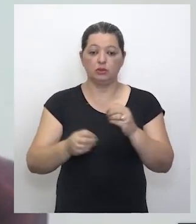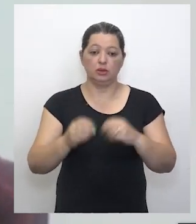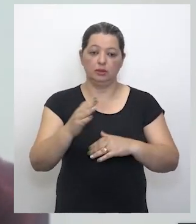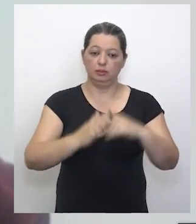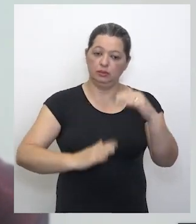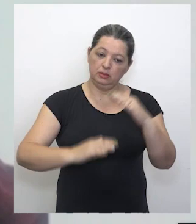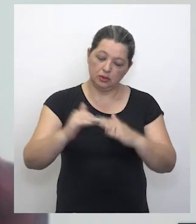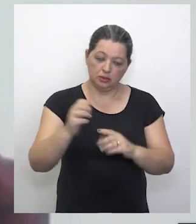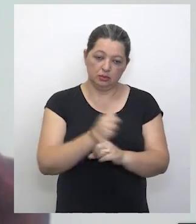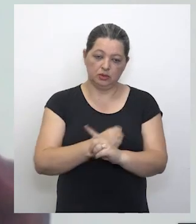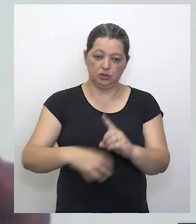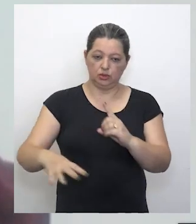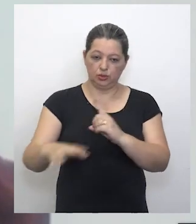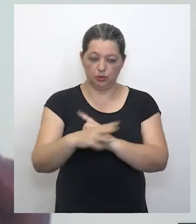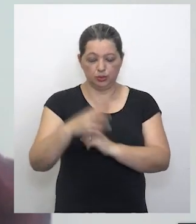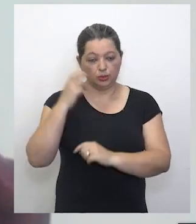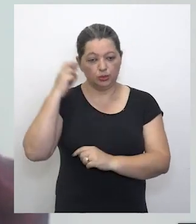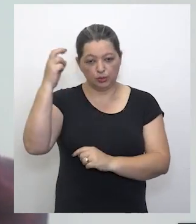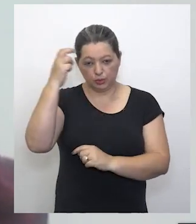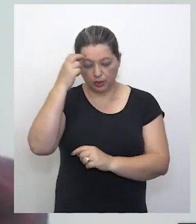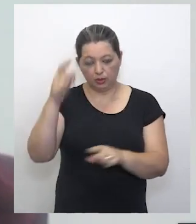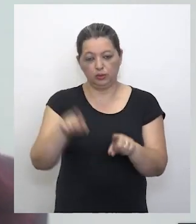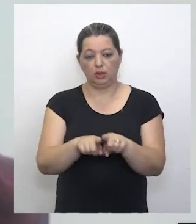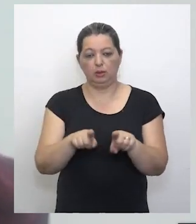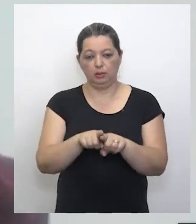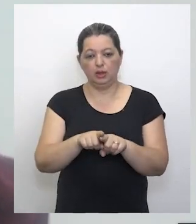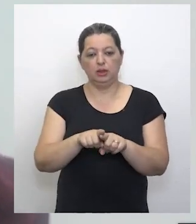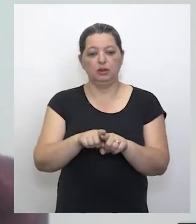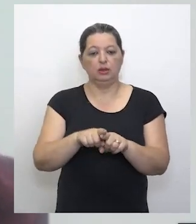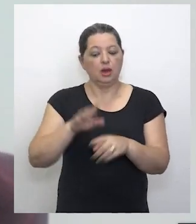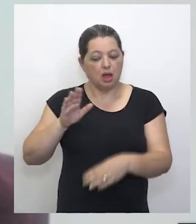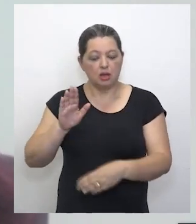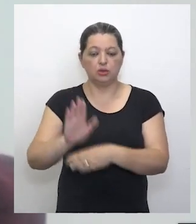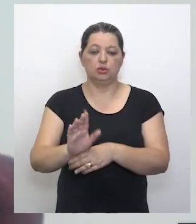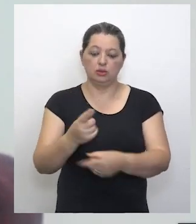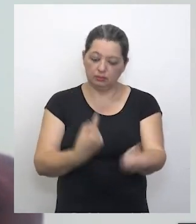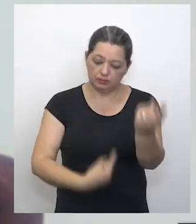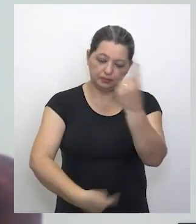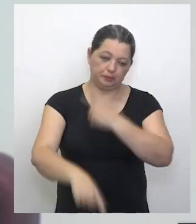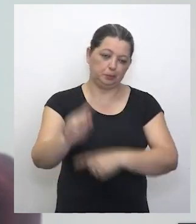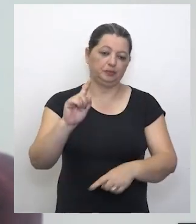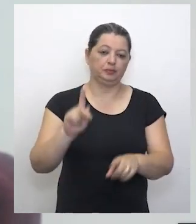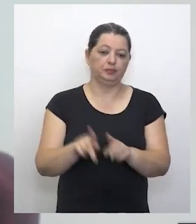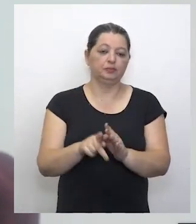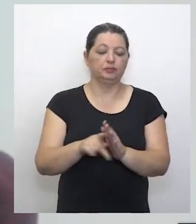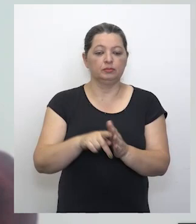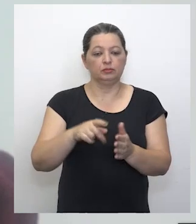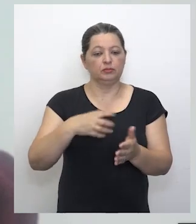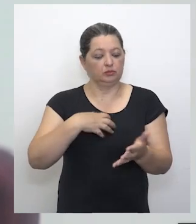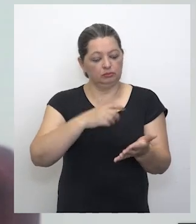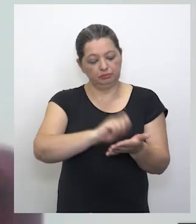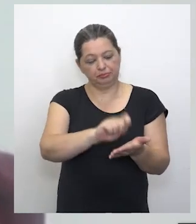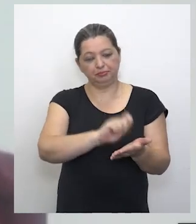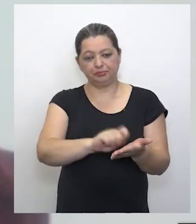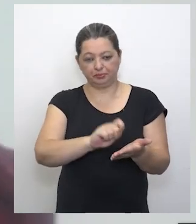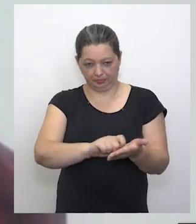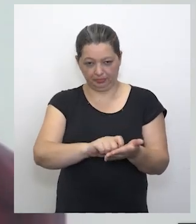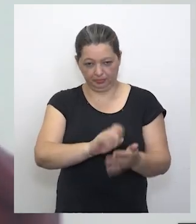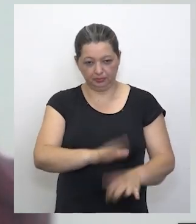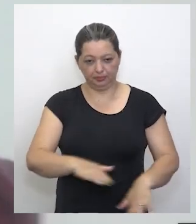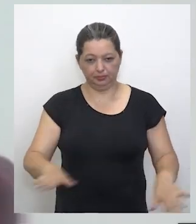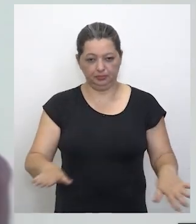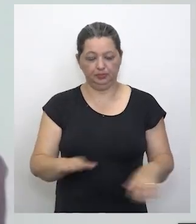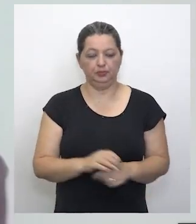socioculturais reais e assim favoreçam também o avanço das crianças na aquisição do sistema de escrita. Essas